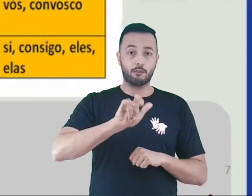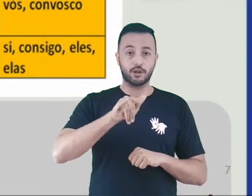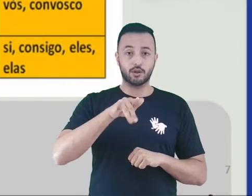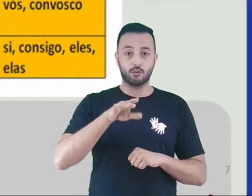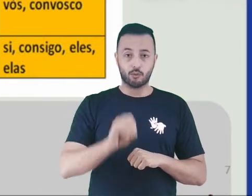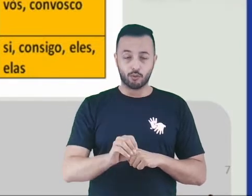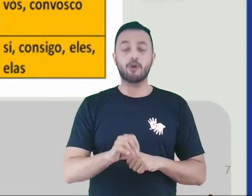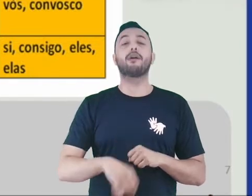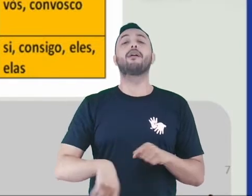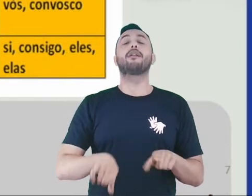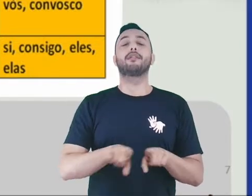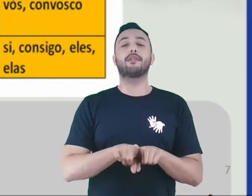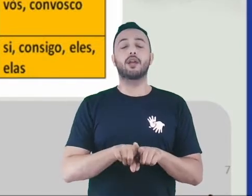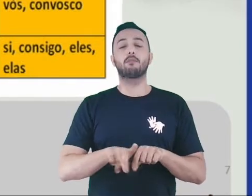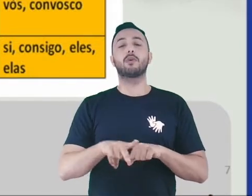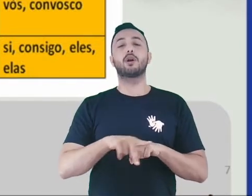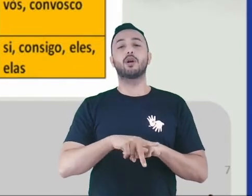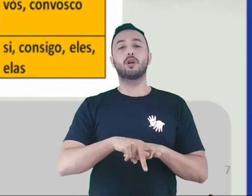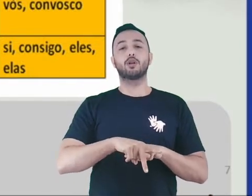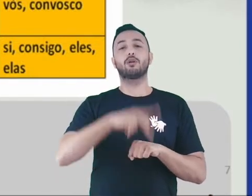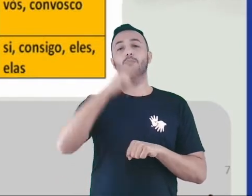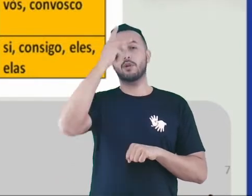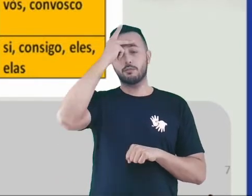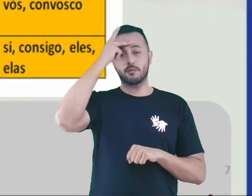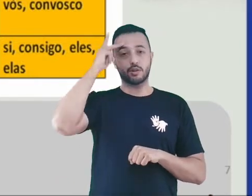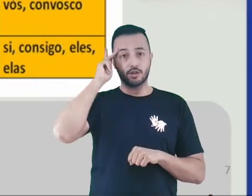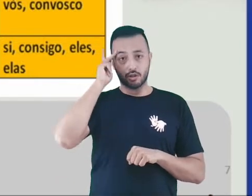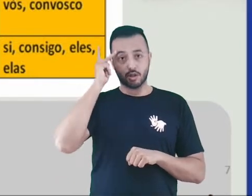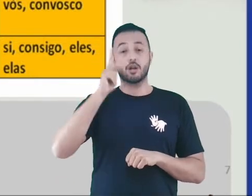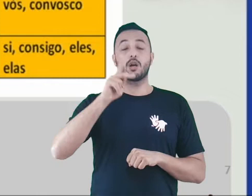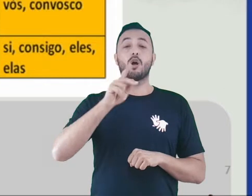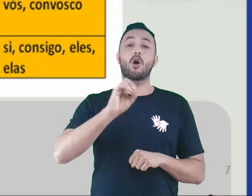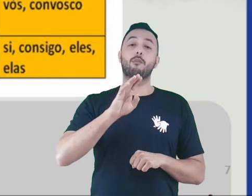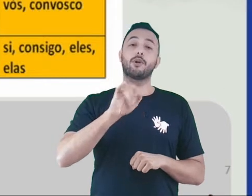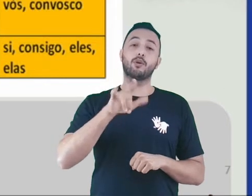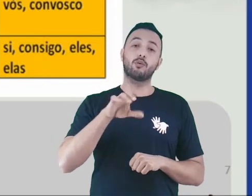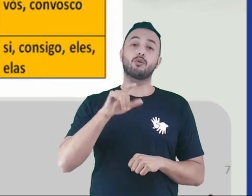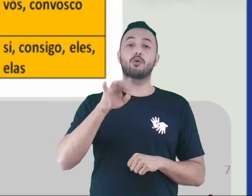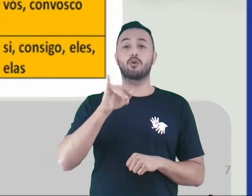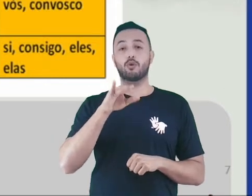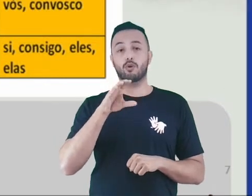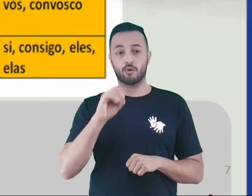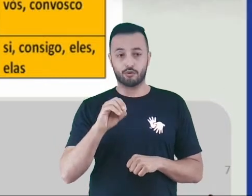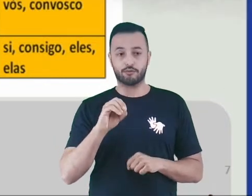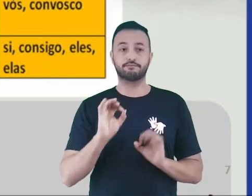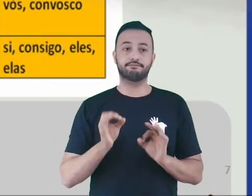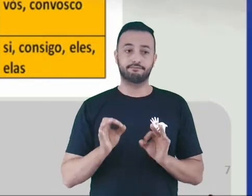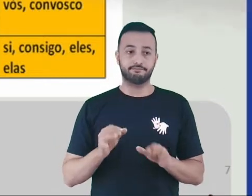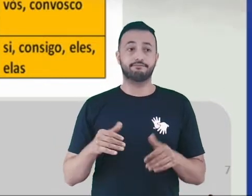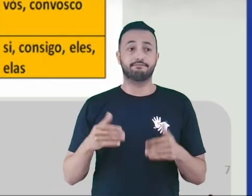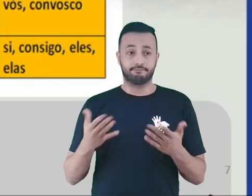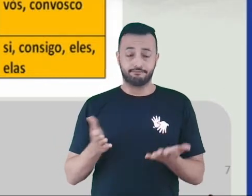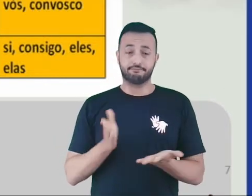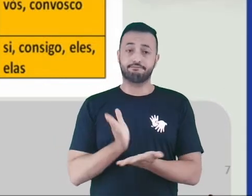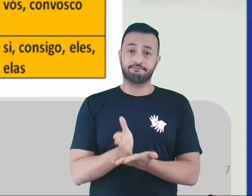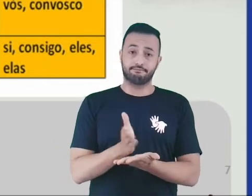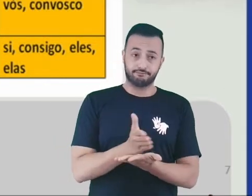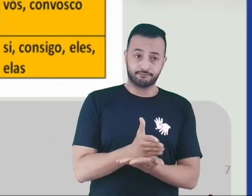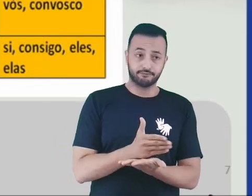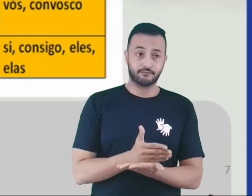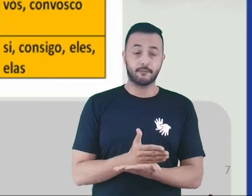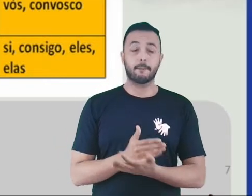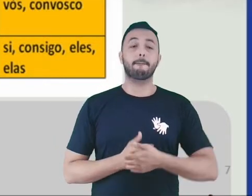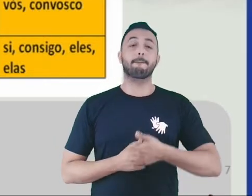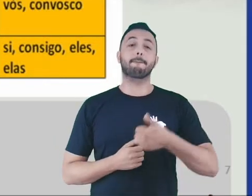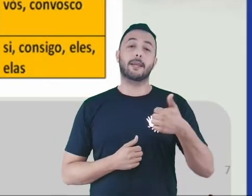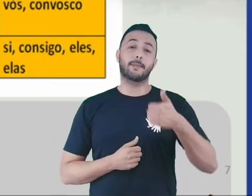e os pronomes pessoais do caso oblíquo tônicos, tá bom, gente? Então, vamos subdividir em